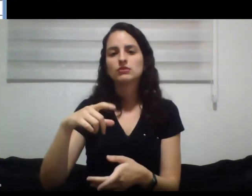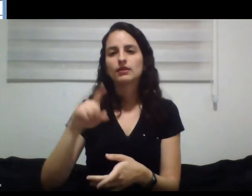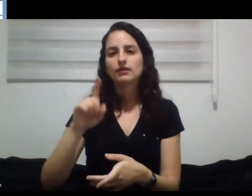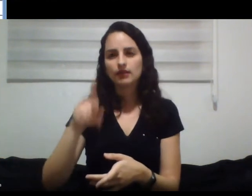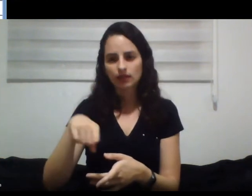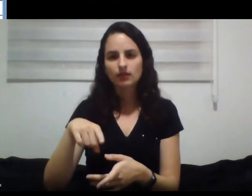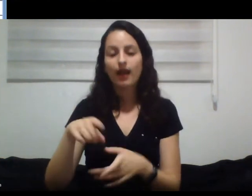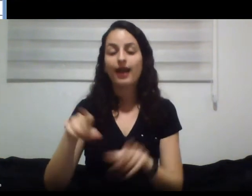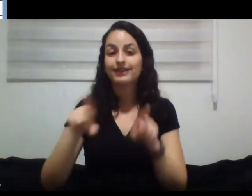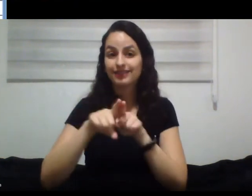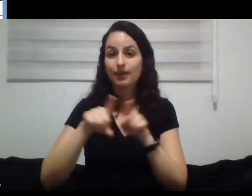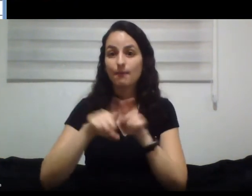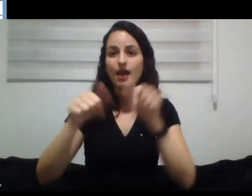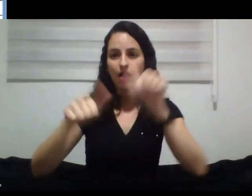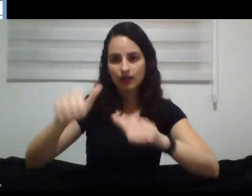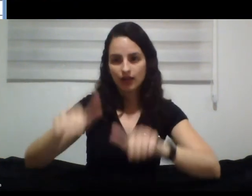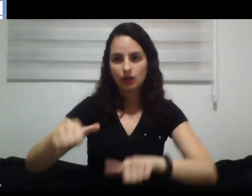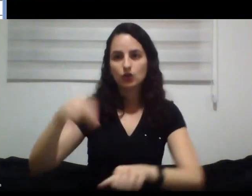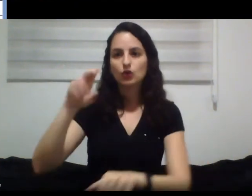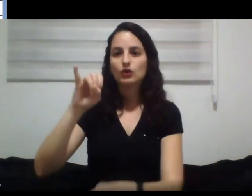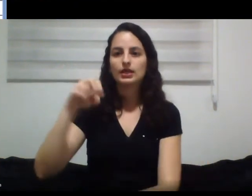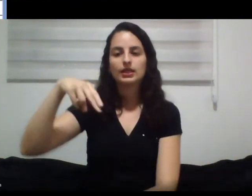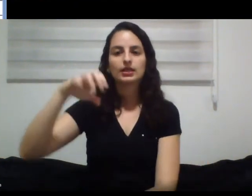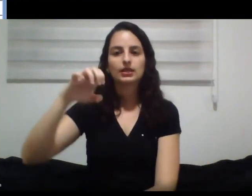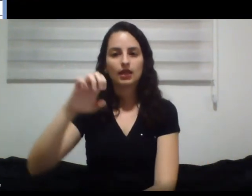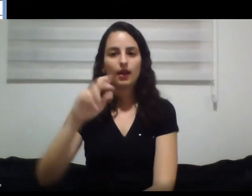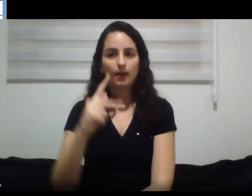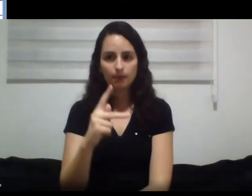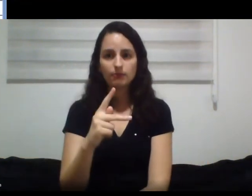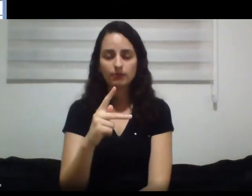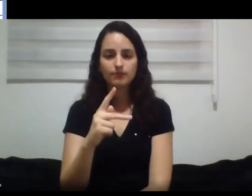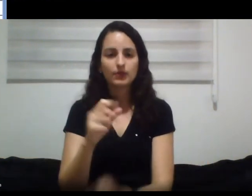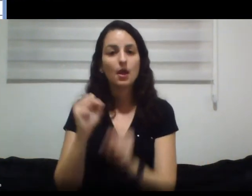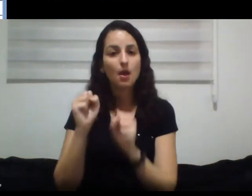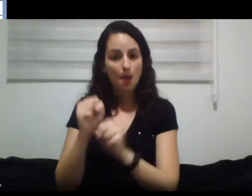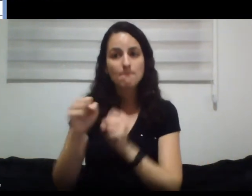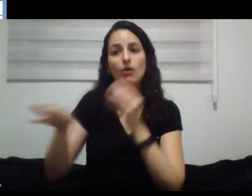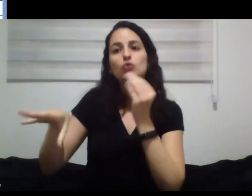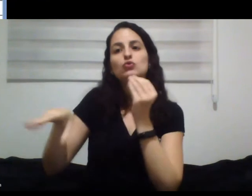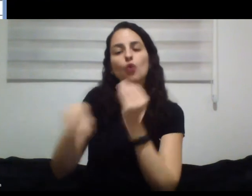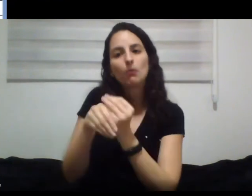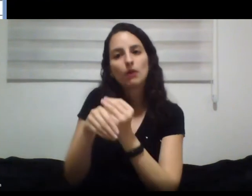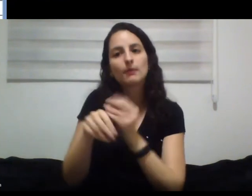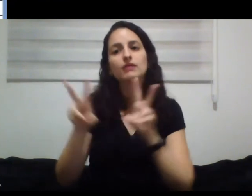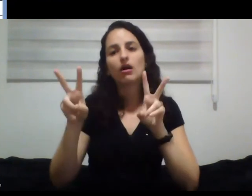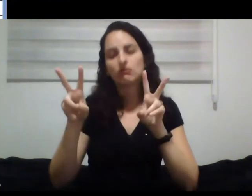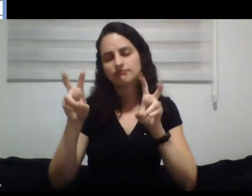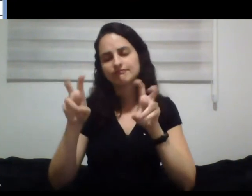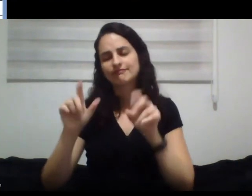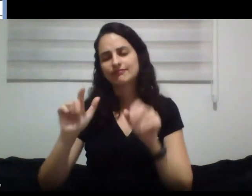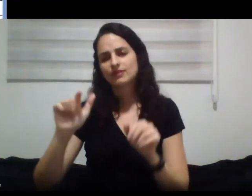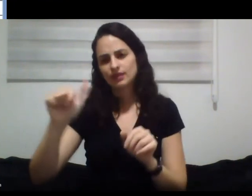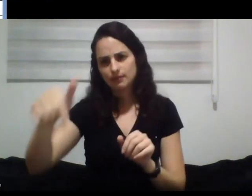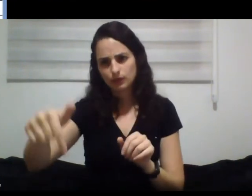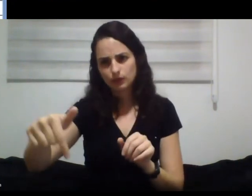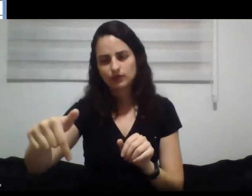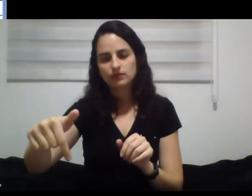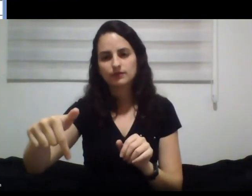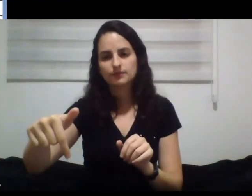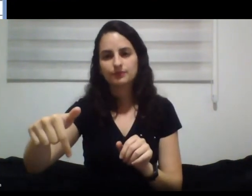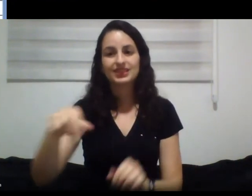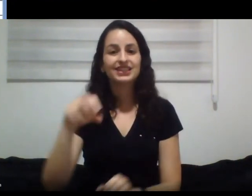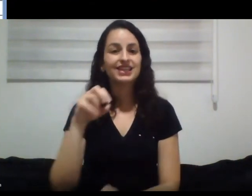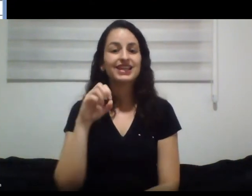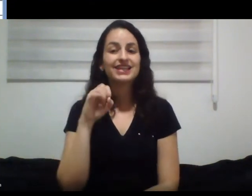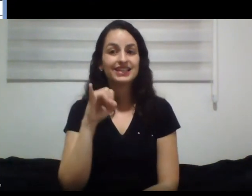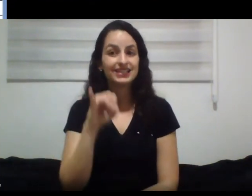de normalidade, os prejuízos seriam muitos. Porque a gente estaria colocando no plano de ensino títulos